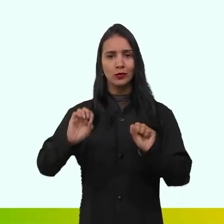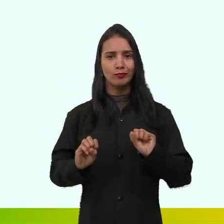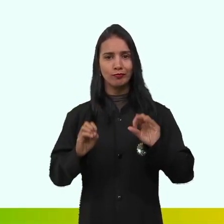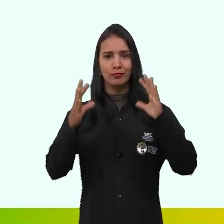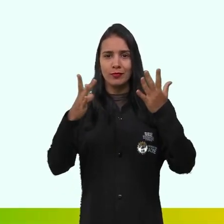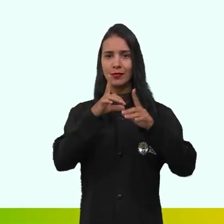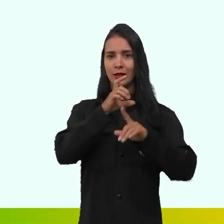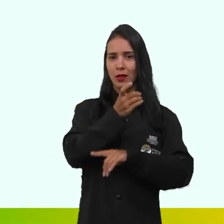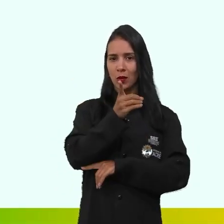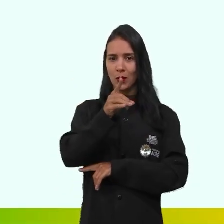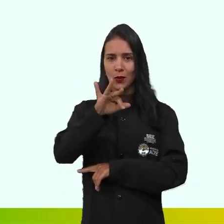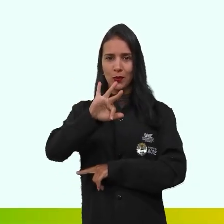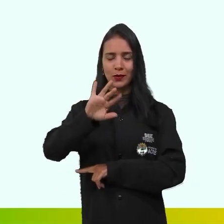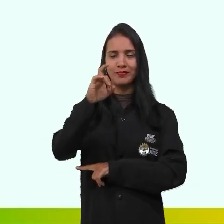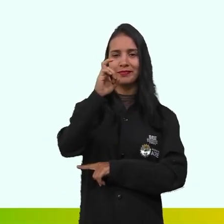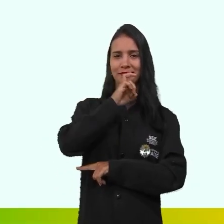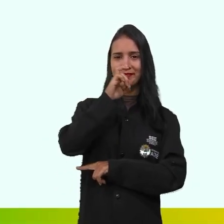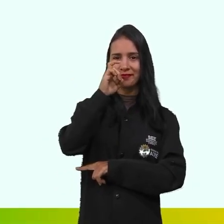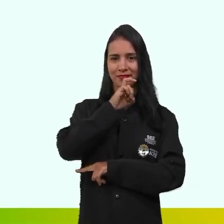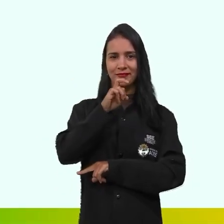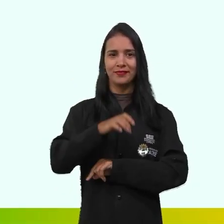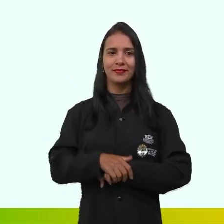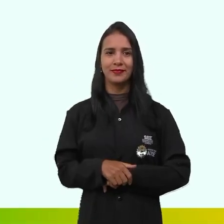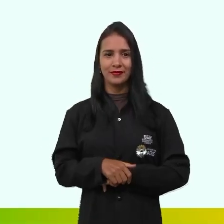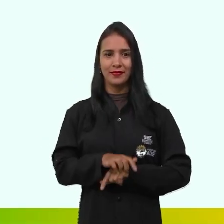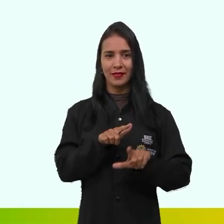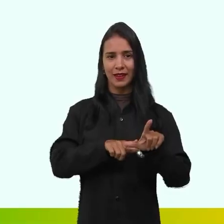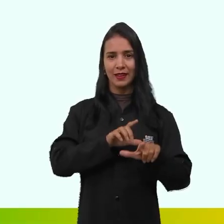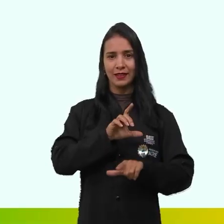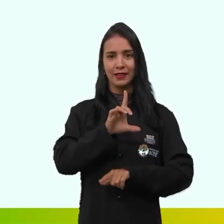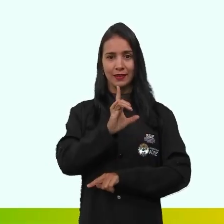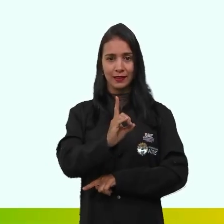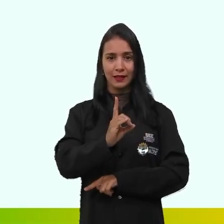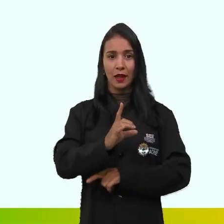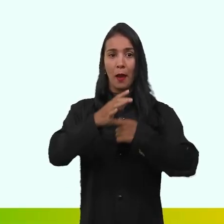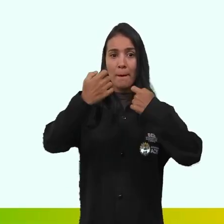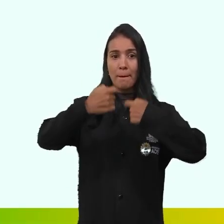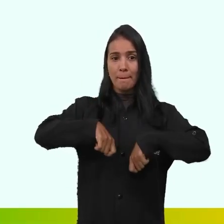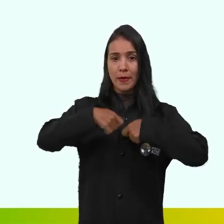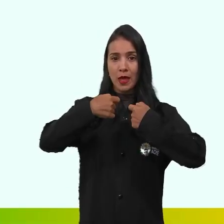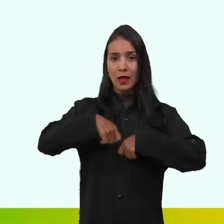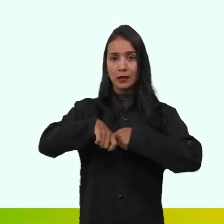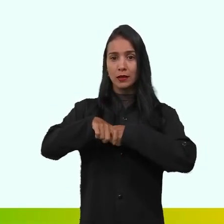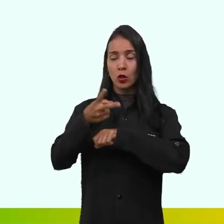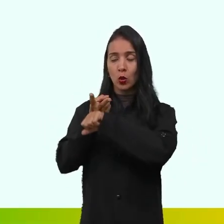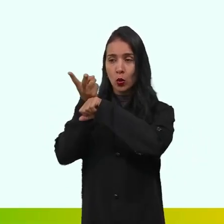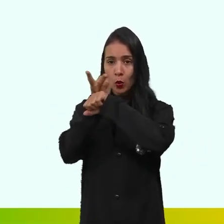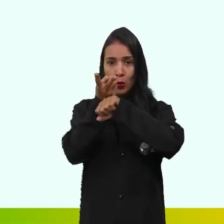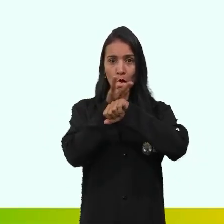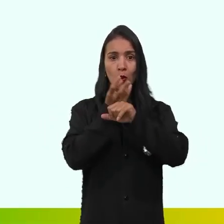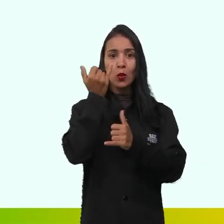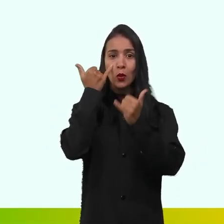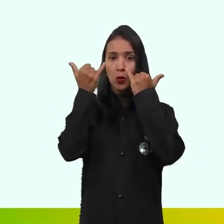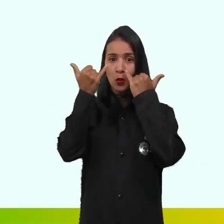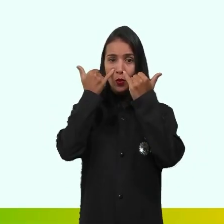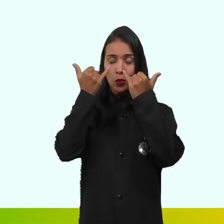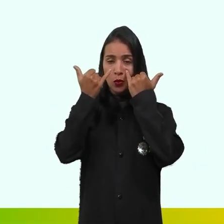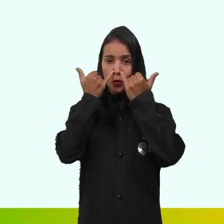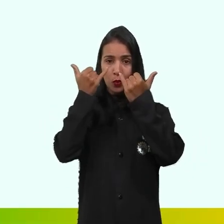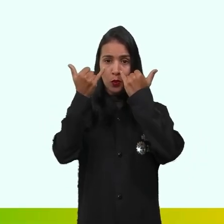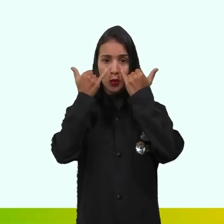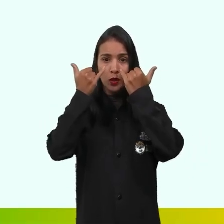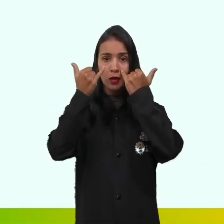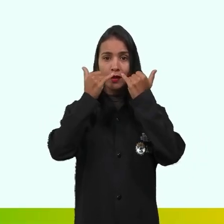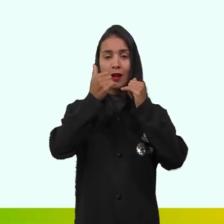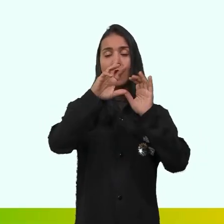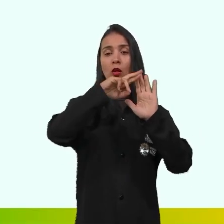o dia da mentira. Letra D, a necessidade de consumir notícias apenas de fontes